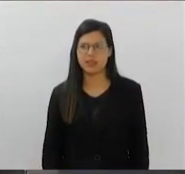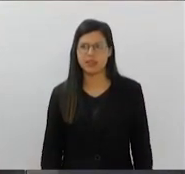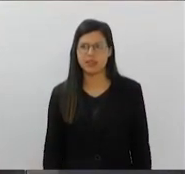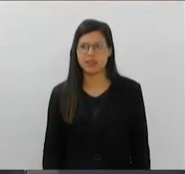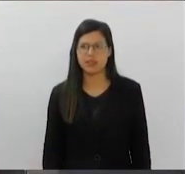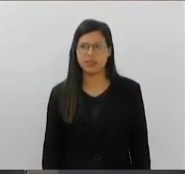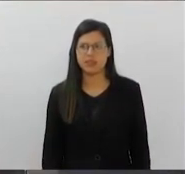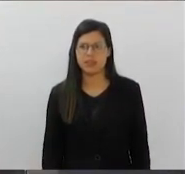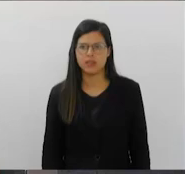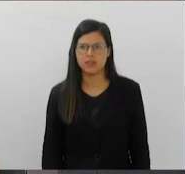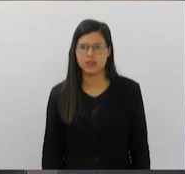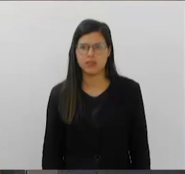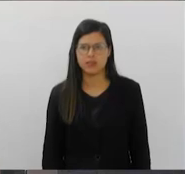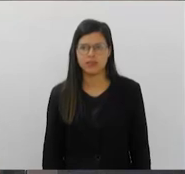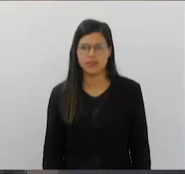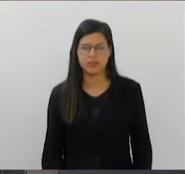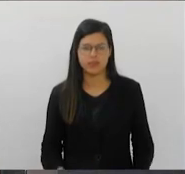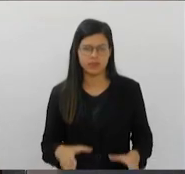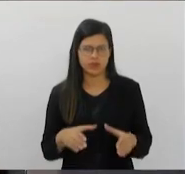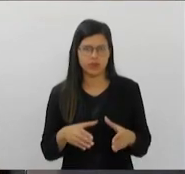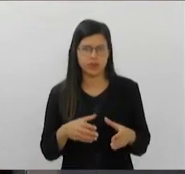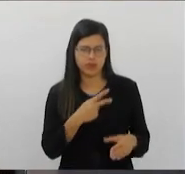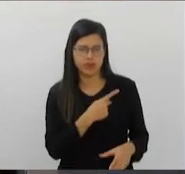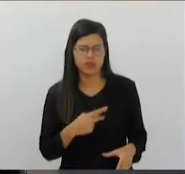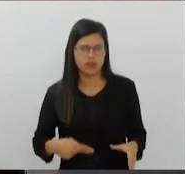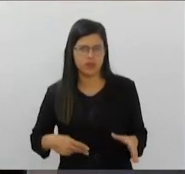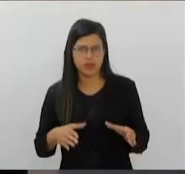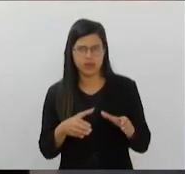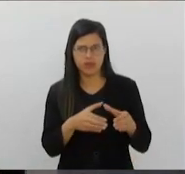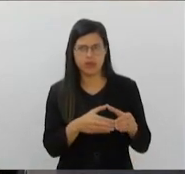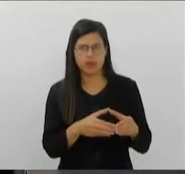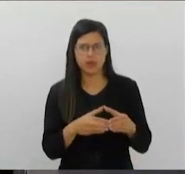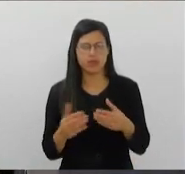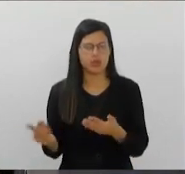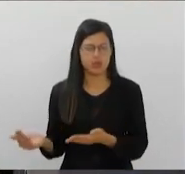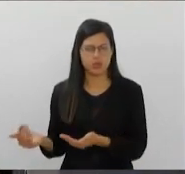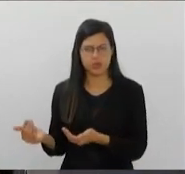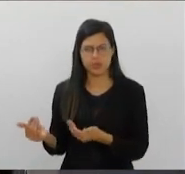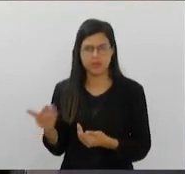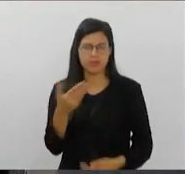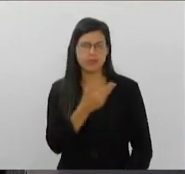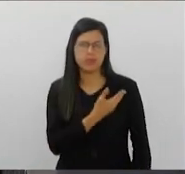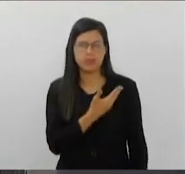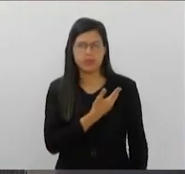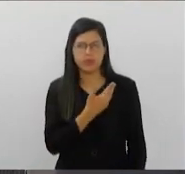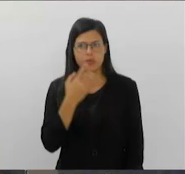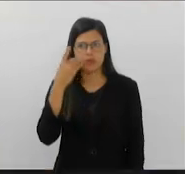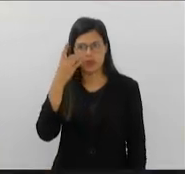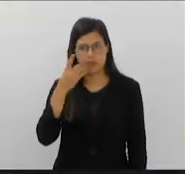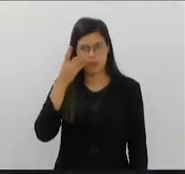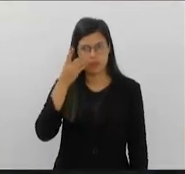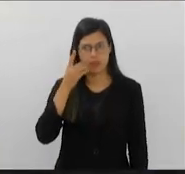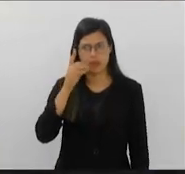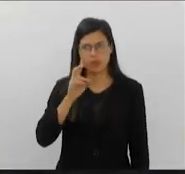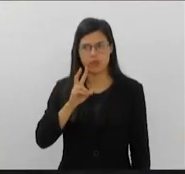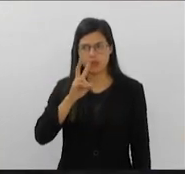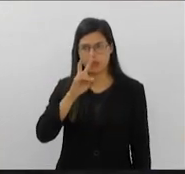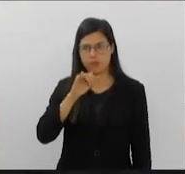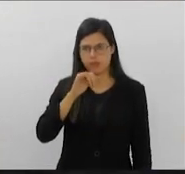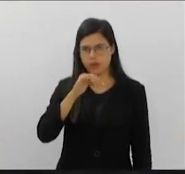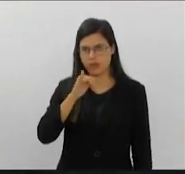Saudar o presidente da Frente Parlamentar da Juventude, meu querido amigo e deputado Vinícius